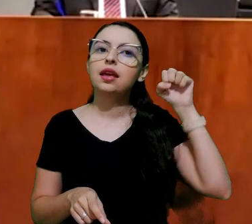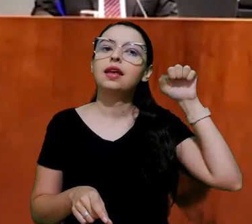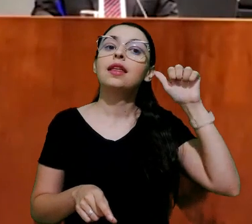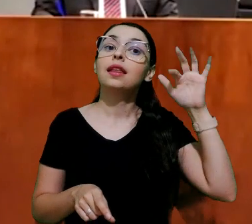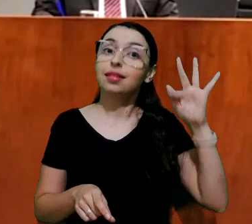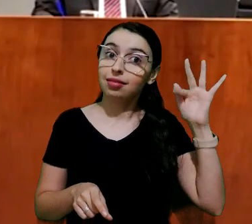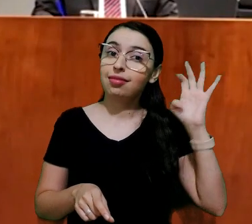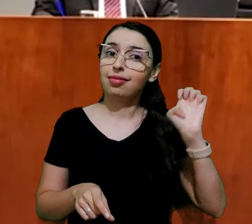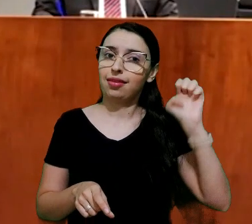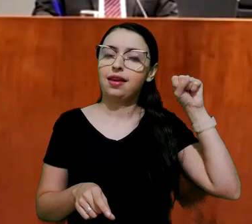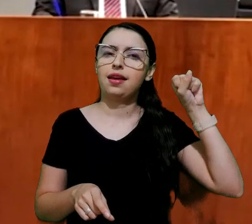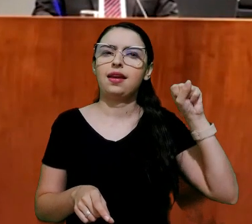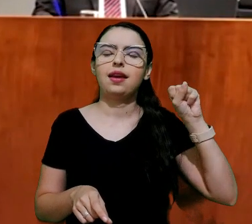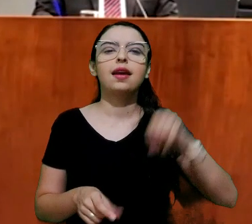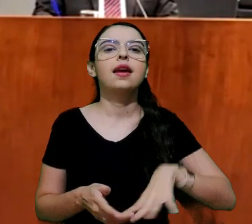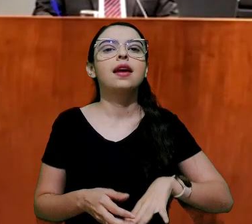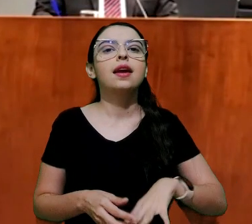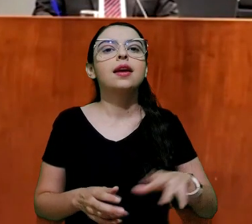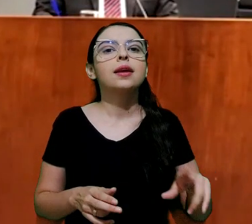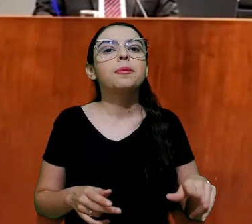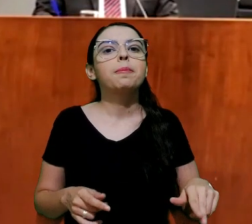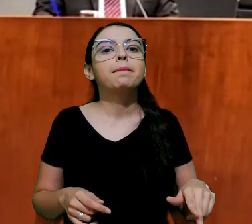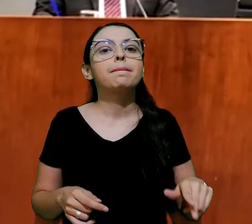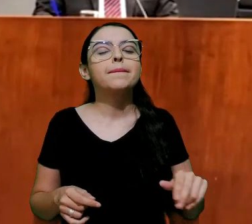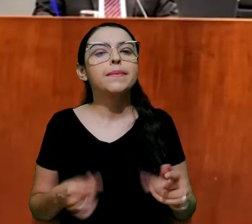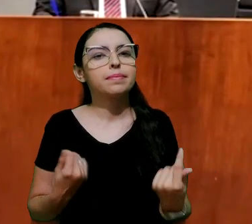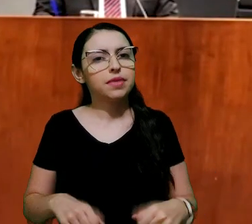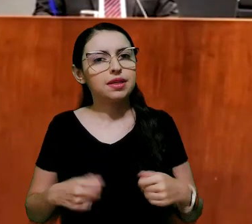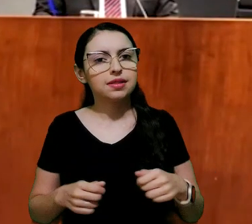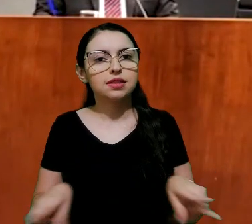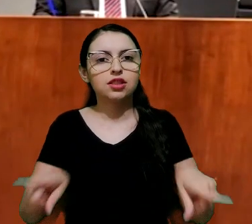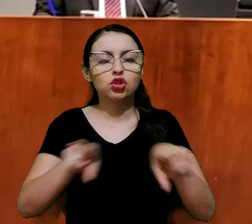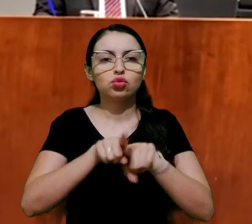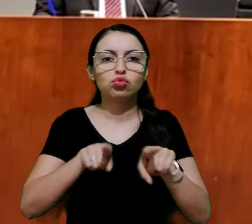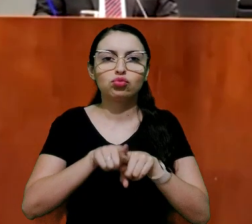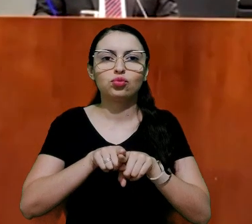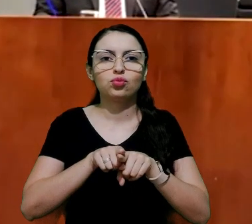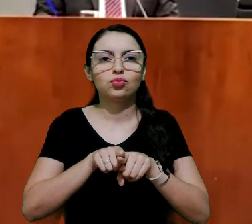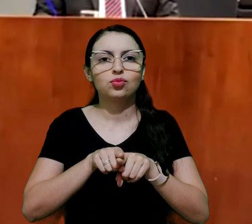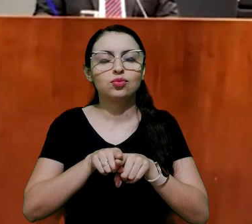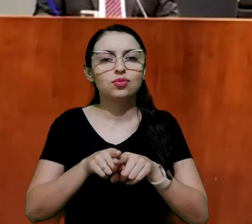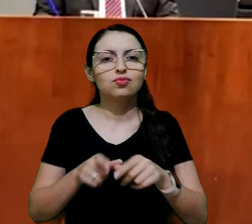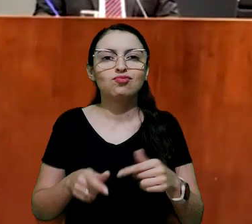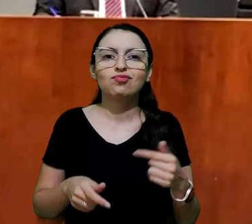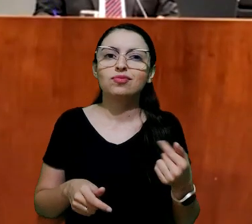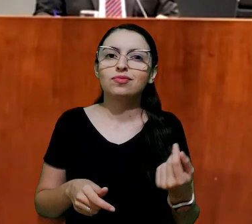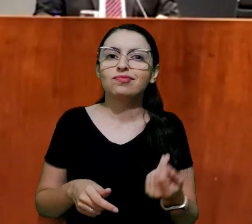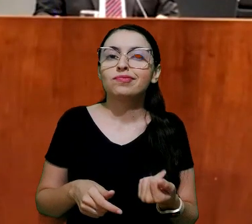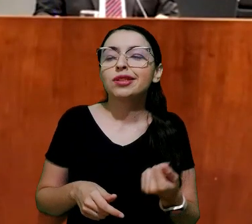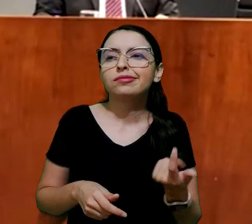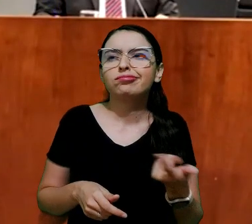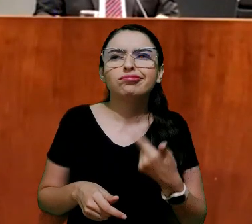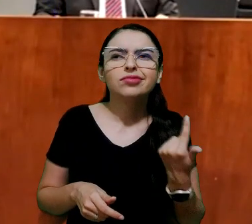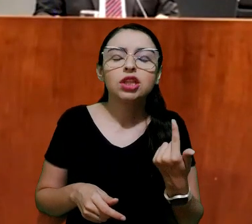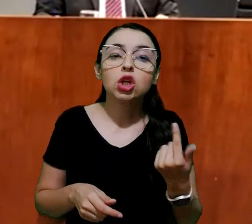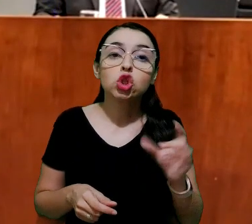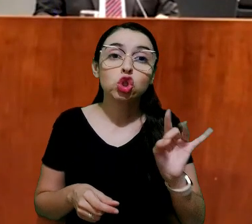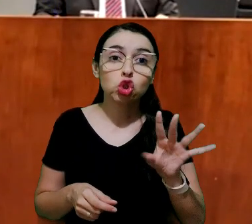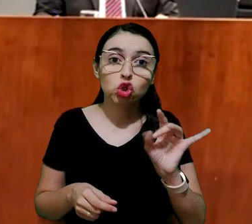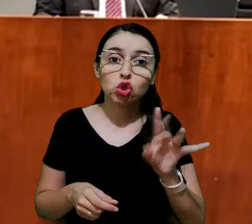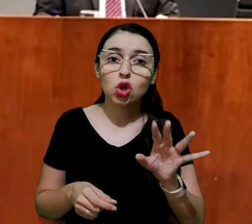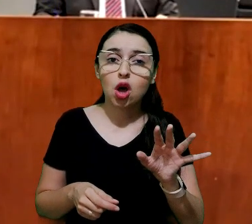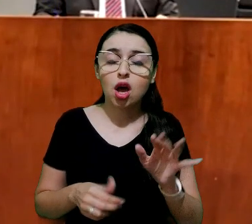que precisam andar em conjunto. E nós não temos outra coisa a fazer no mundo da sociedade civil